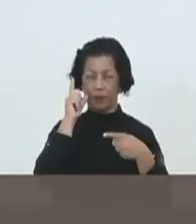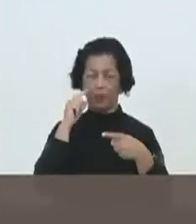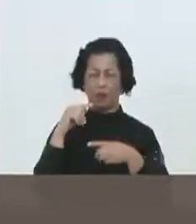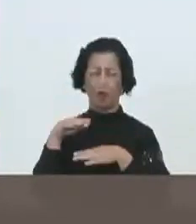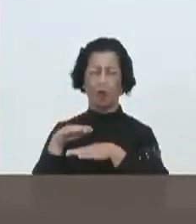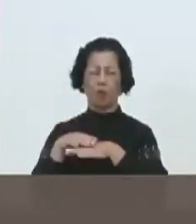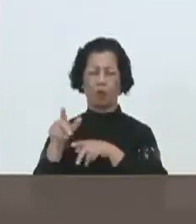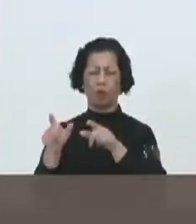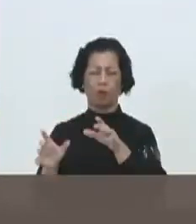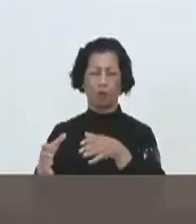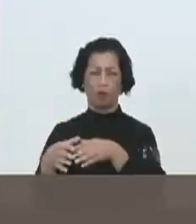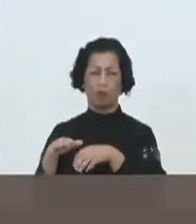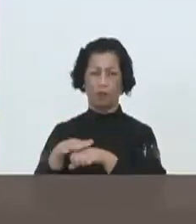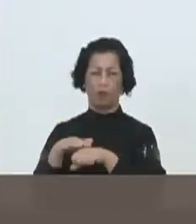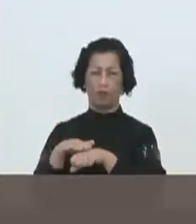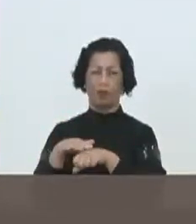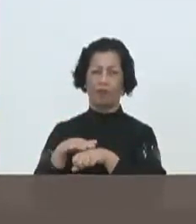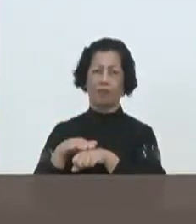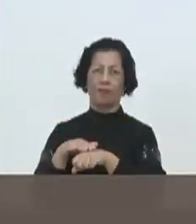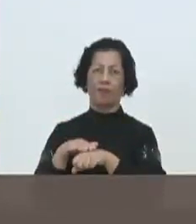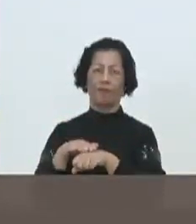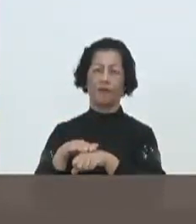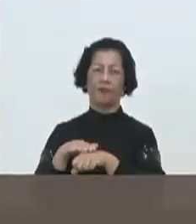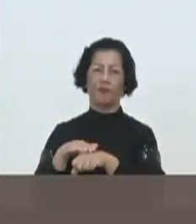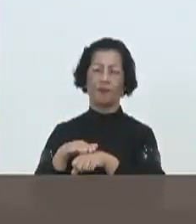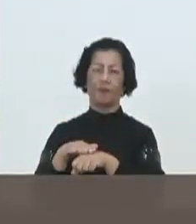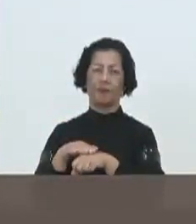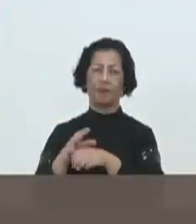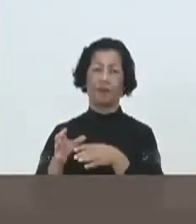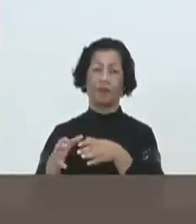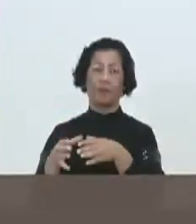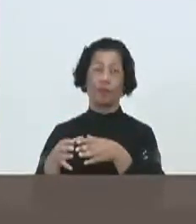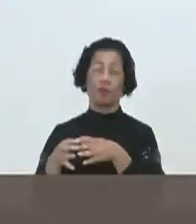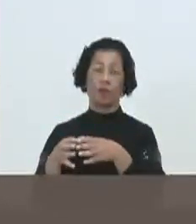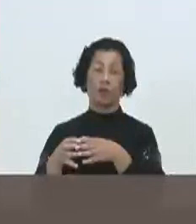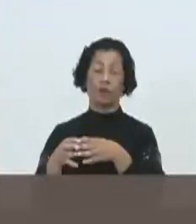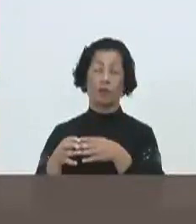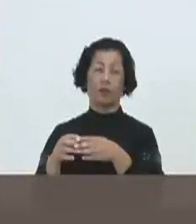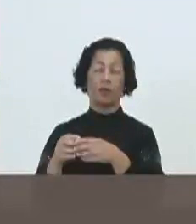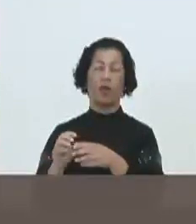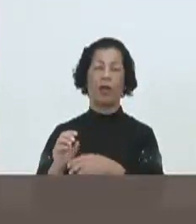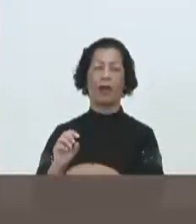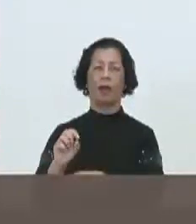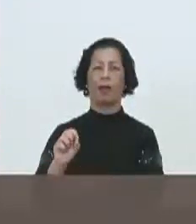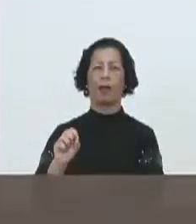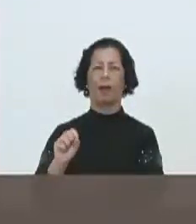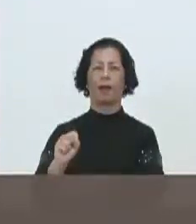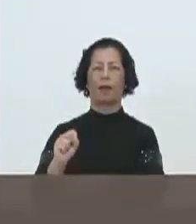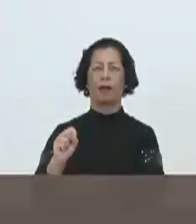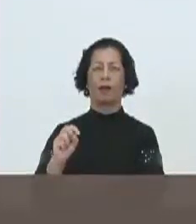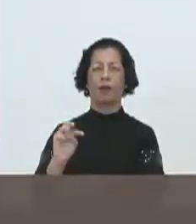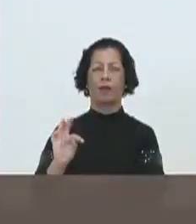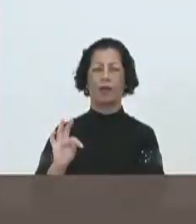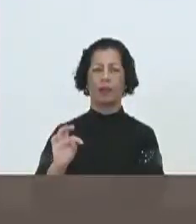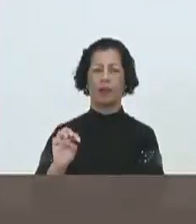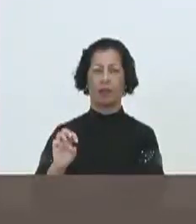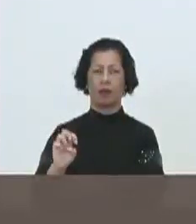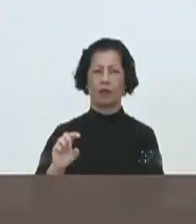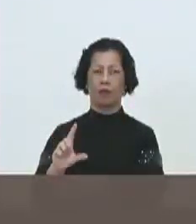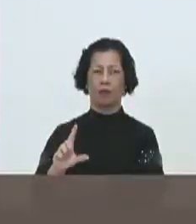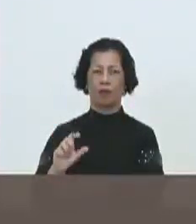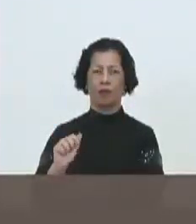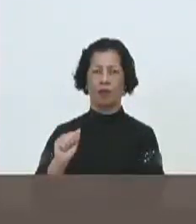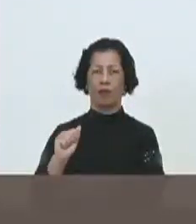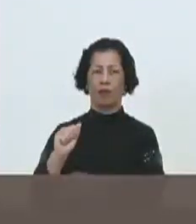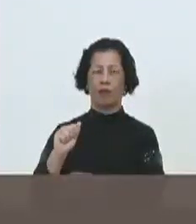pessoal eh com o grupo do Estelares e veja quando você